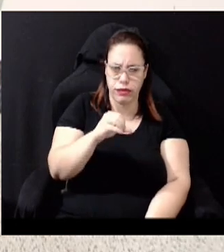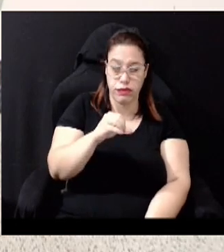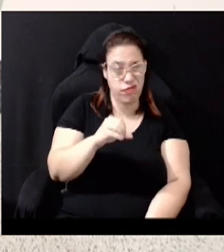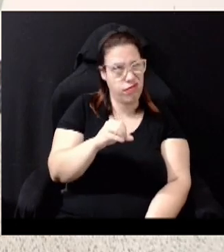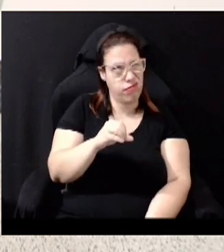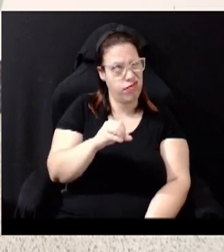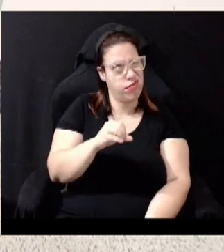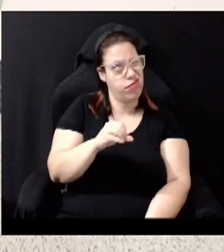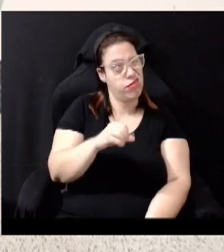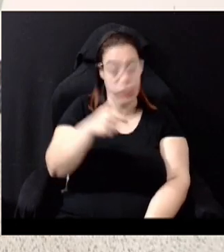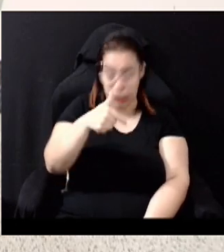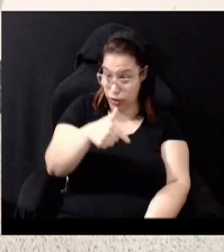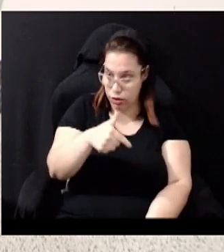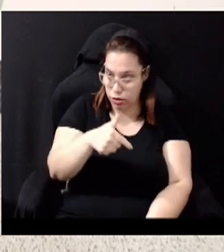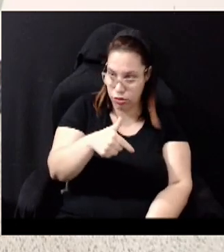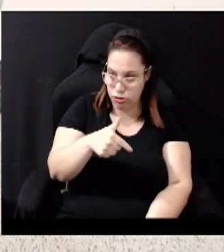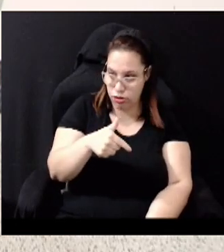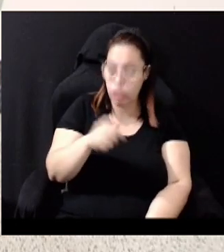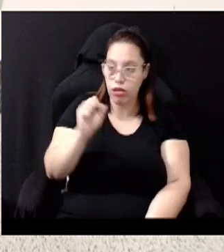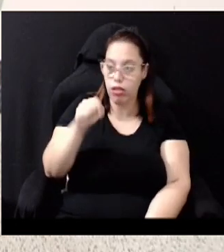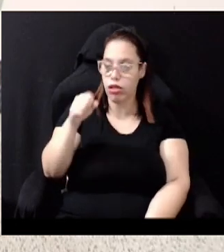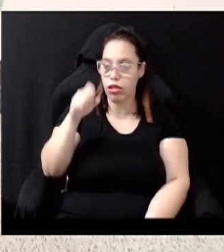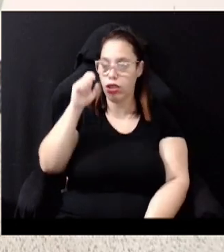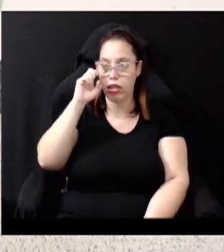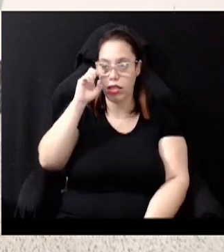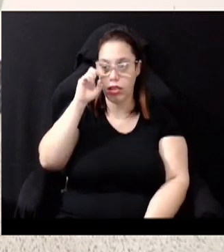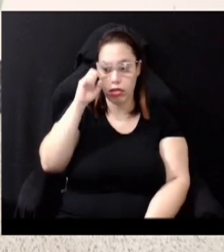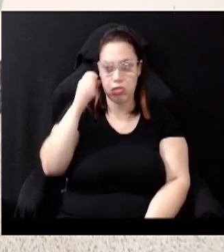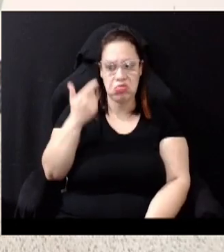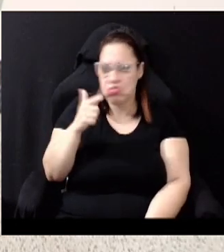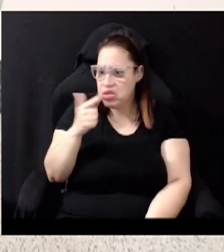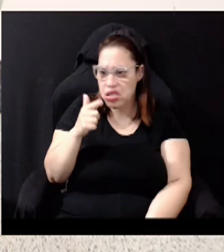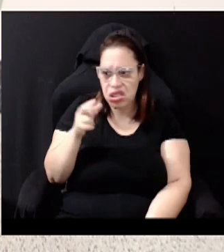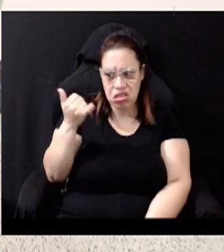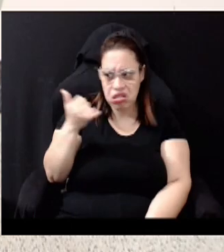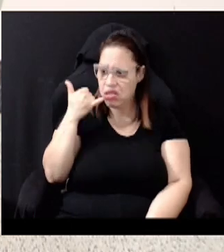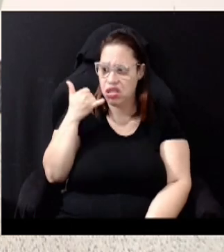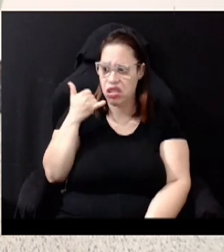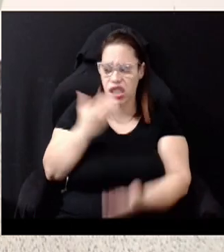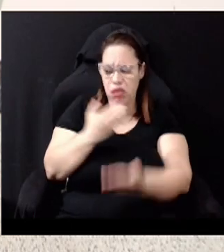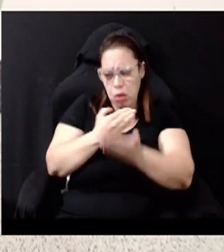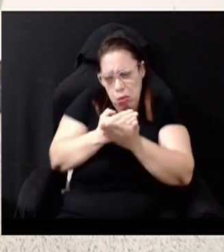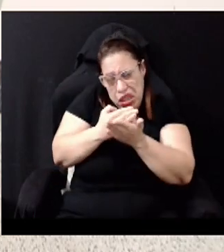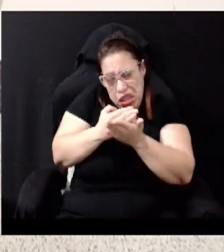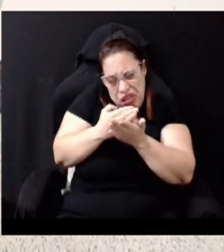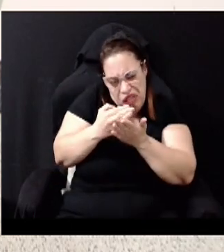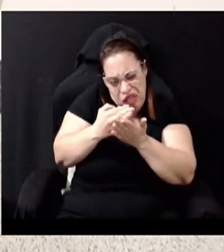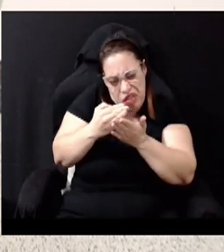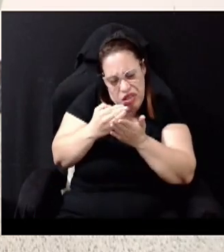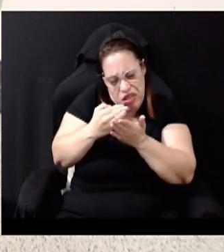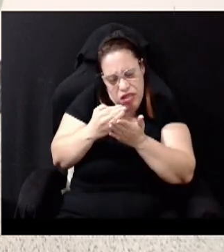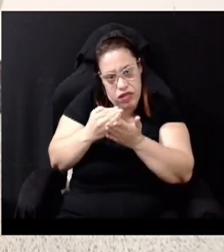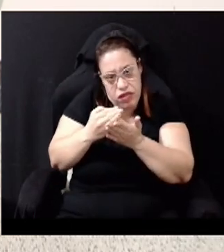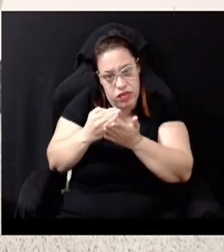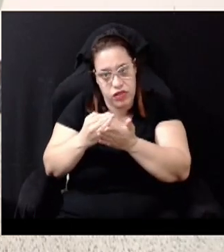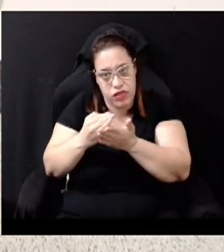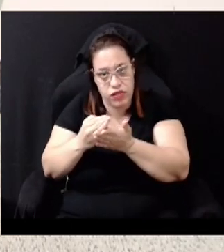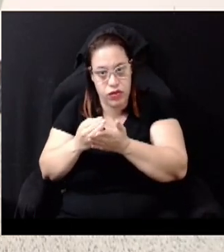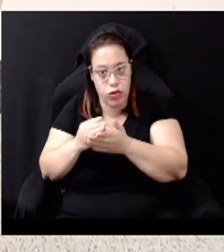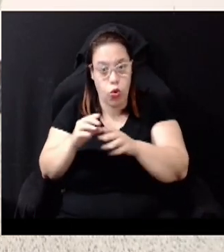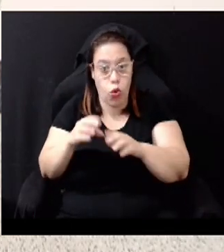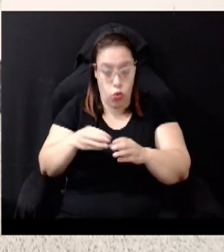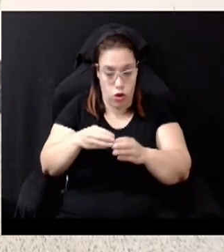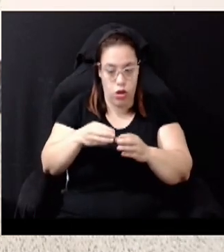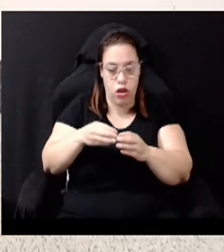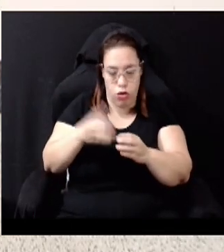1997. Isso, exatamente. Não tinha, né? Estava começando, se eu não me engano, mas não... Começando o celular. O celular, né? Era